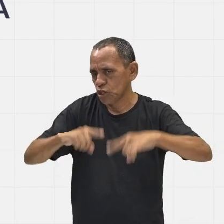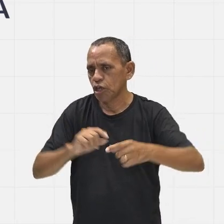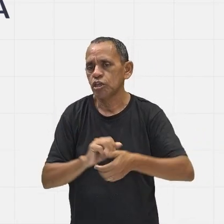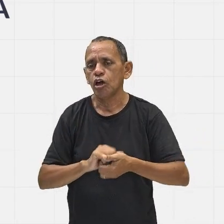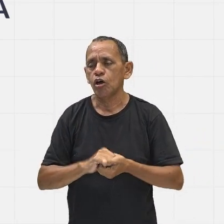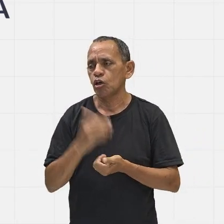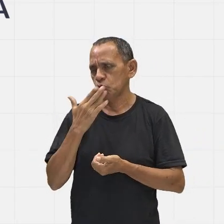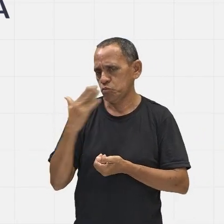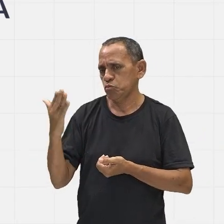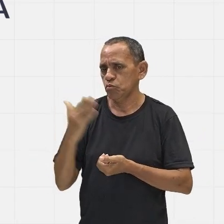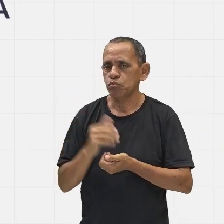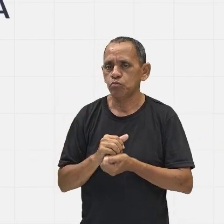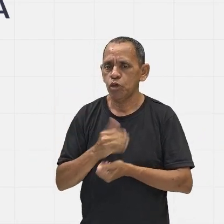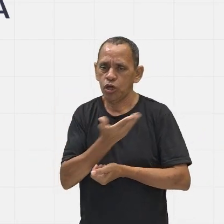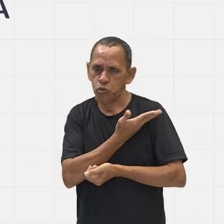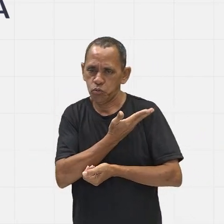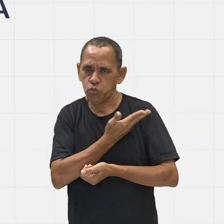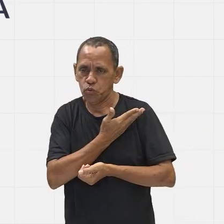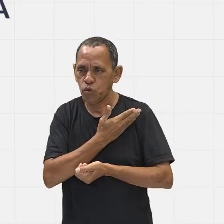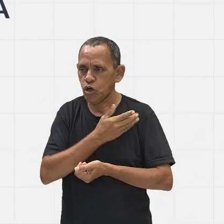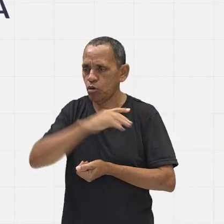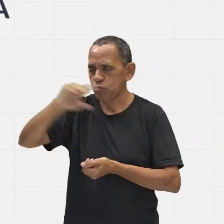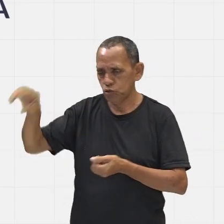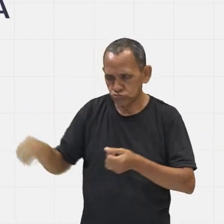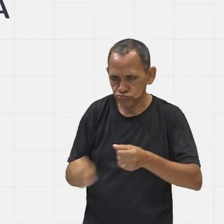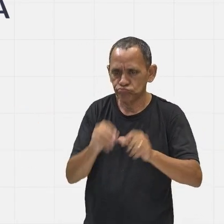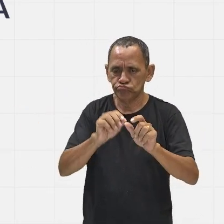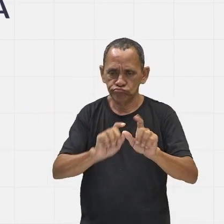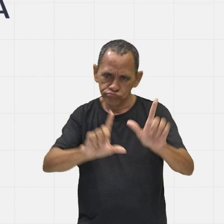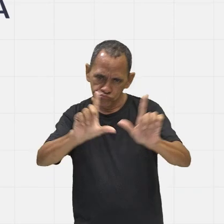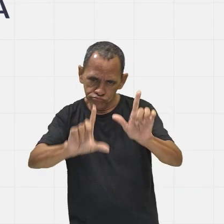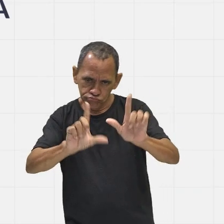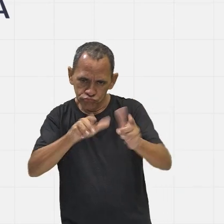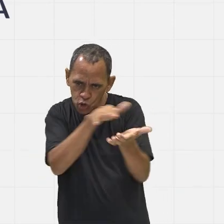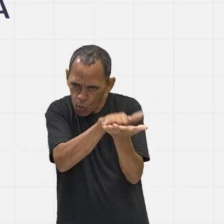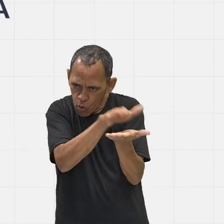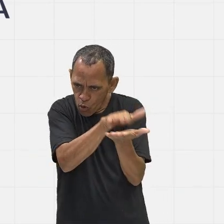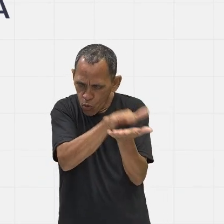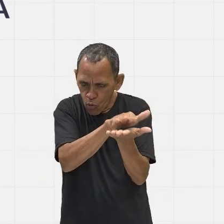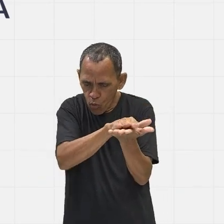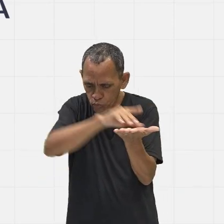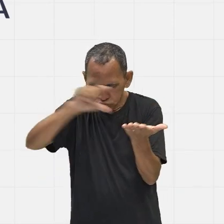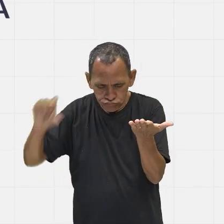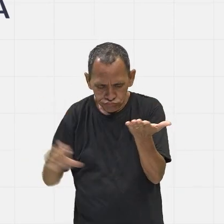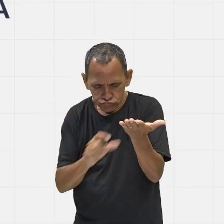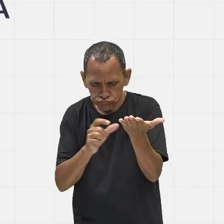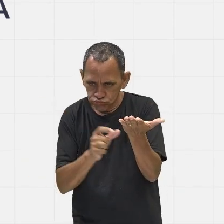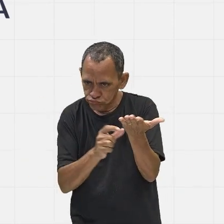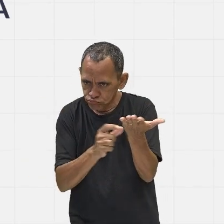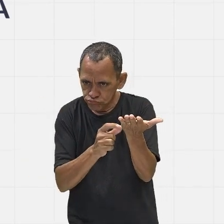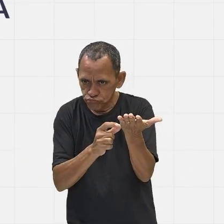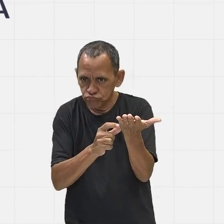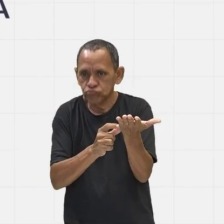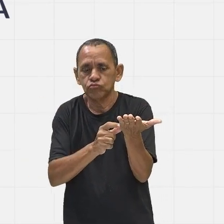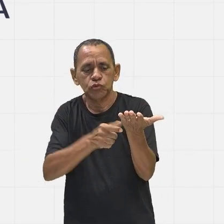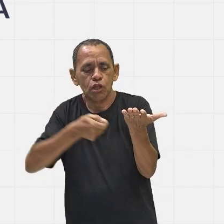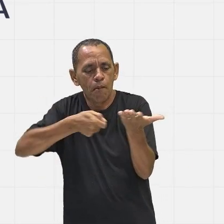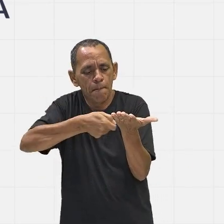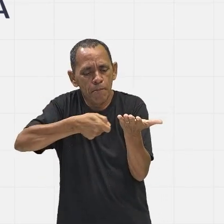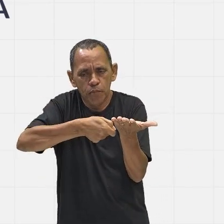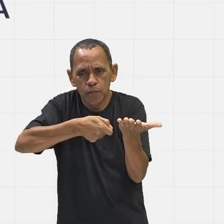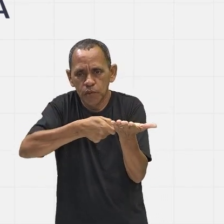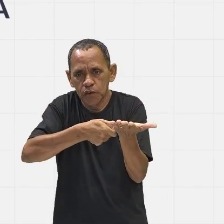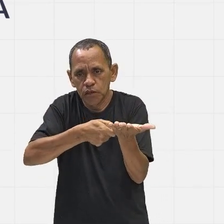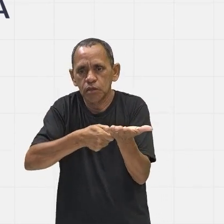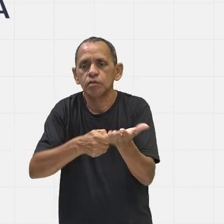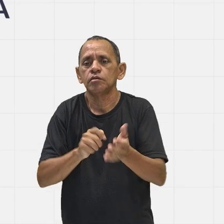e testar para ver se não há problema do cabo também. E algumas impressoras, a gente tem ali o acesso para a troca de toner